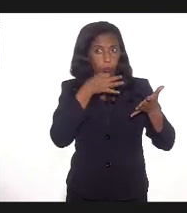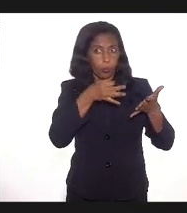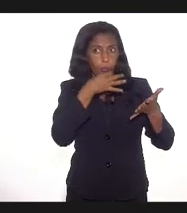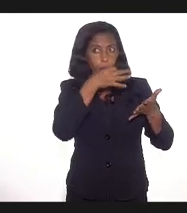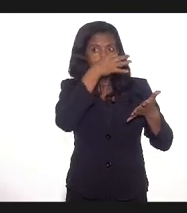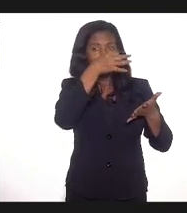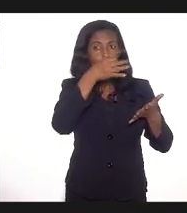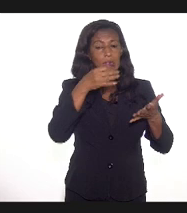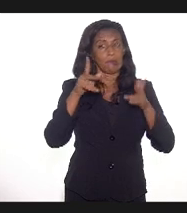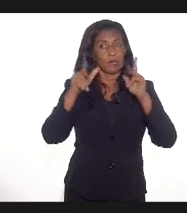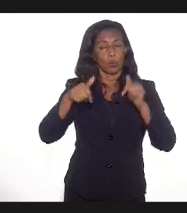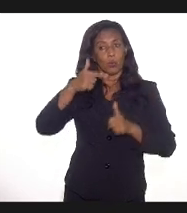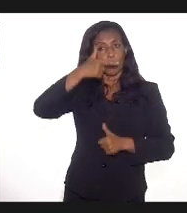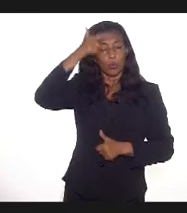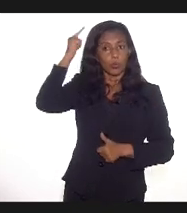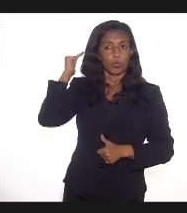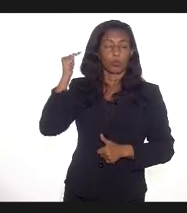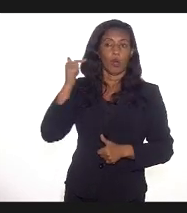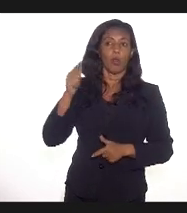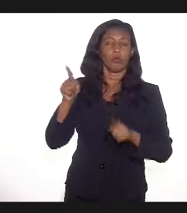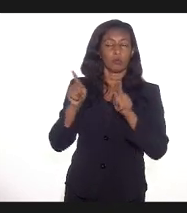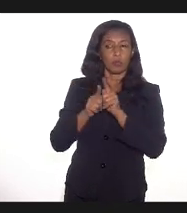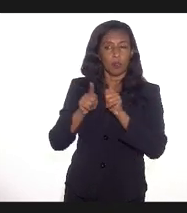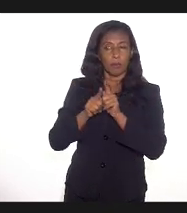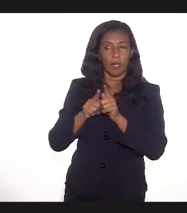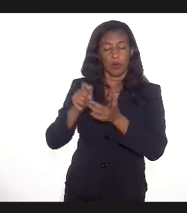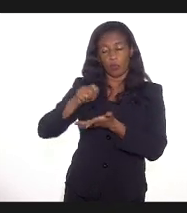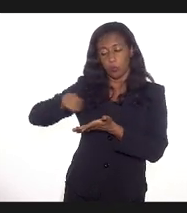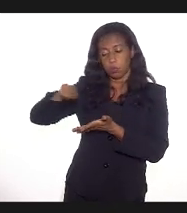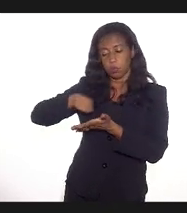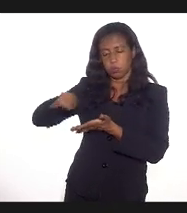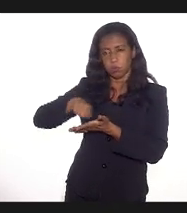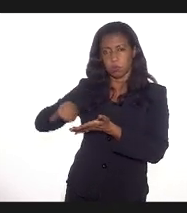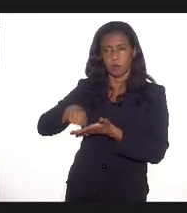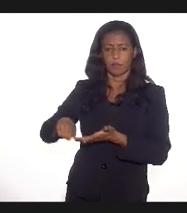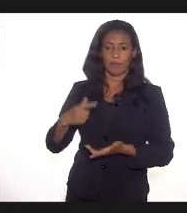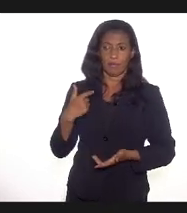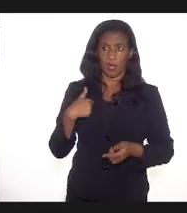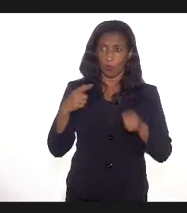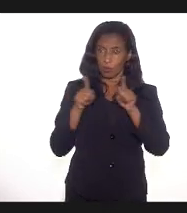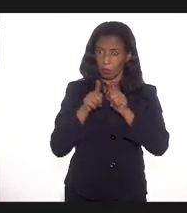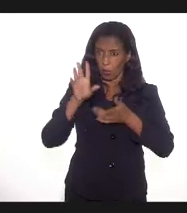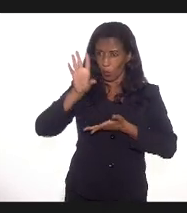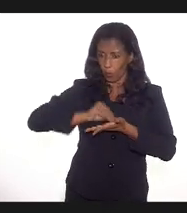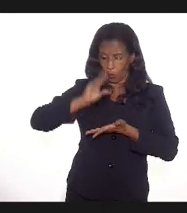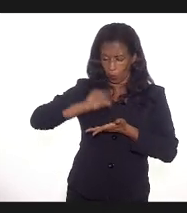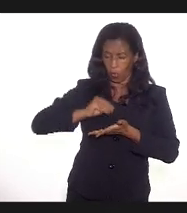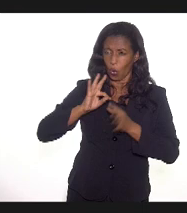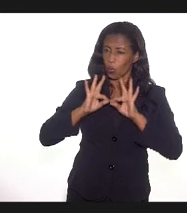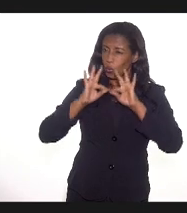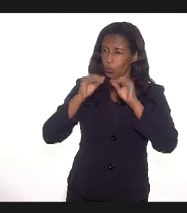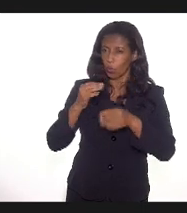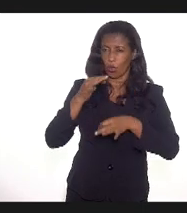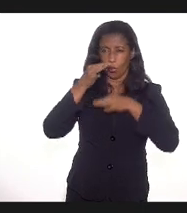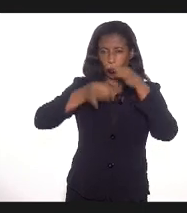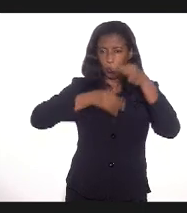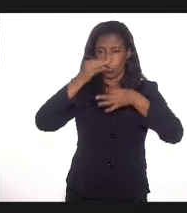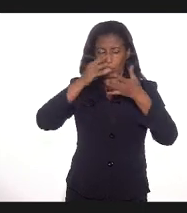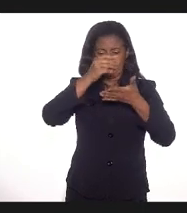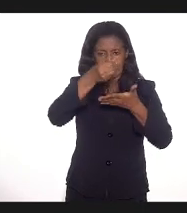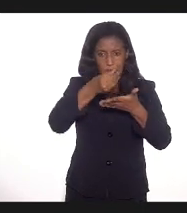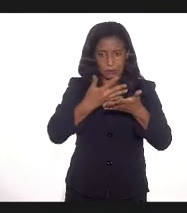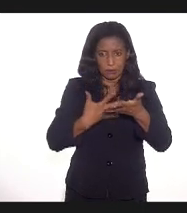deputado Luiz Paulo é da velha guarda, fez várias anotações, eu também escrevi aqui uma cartilha com todas as anotações. E aí